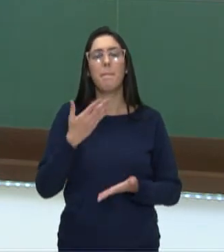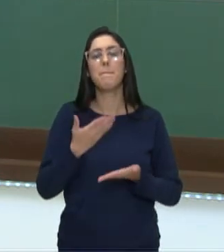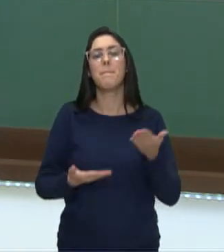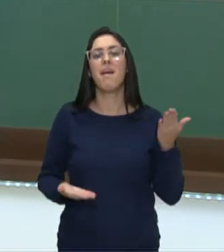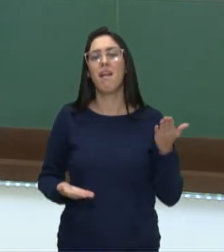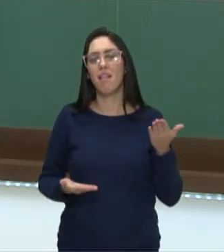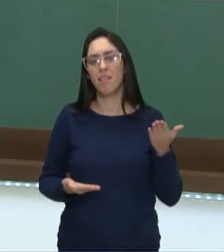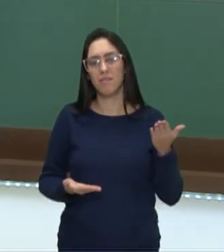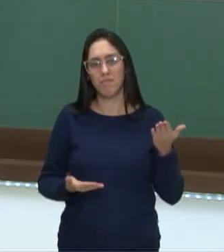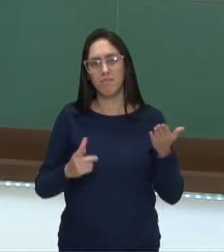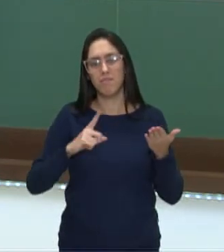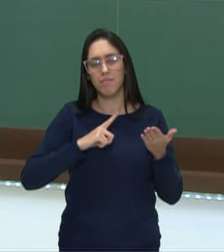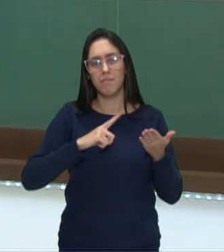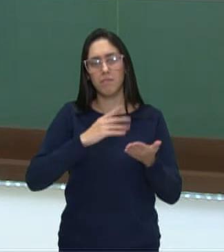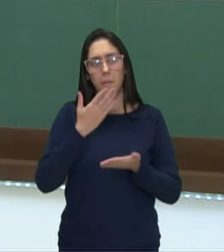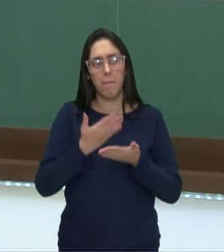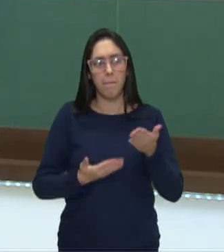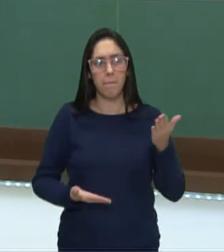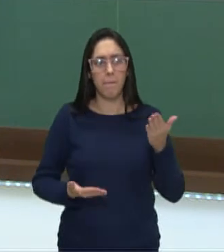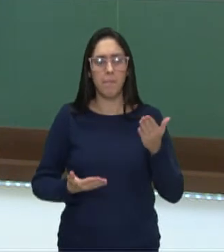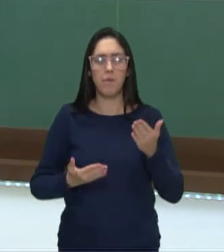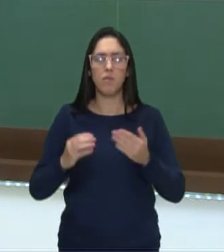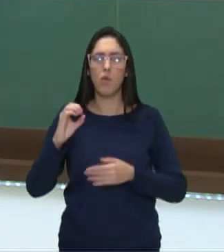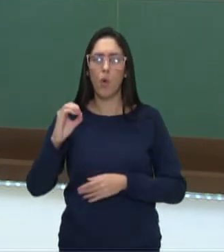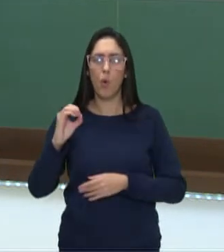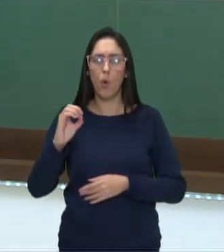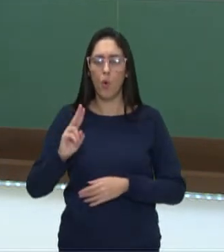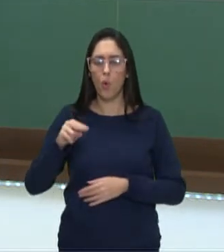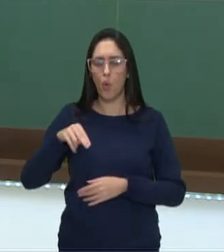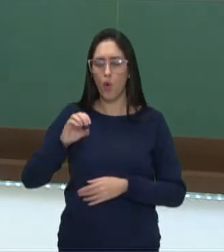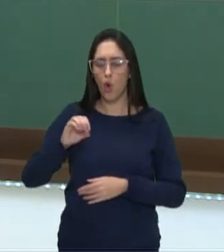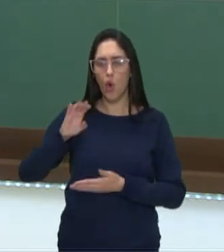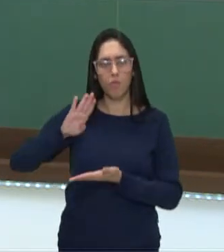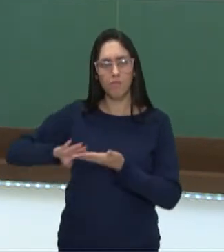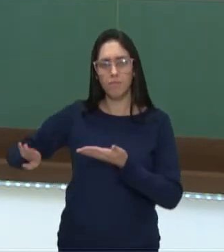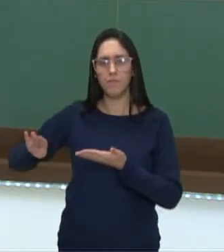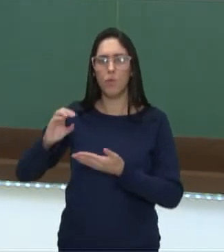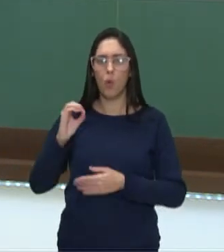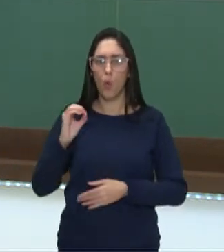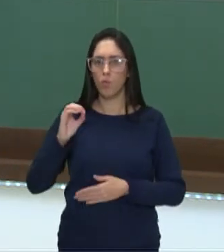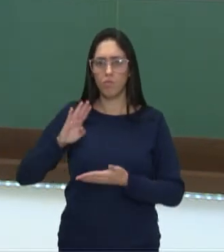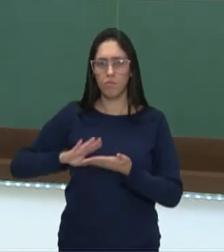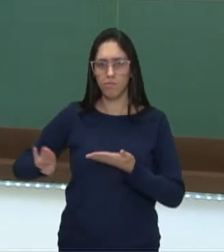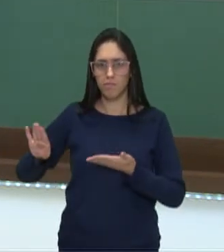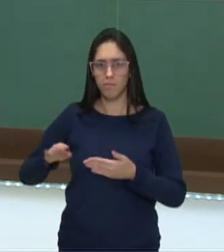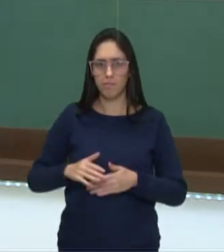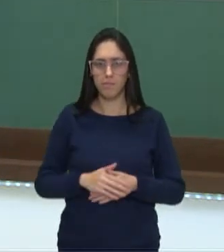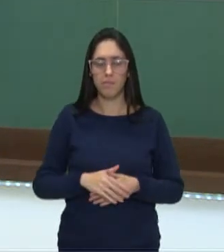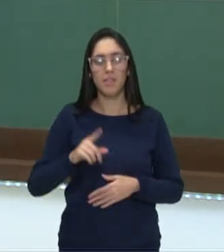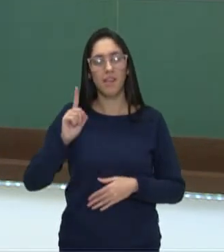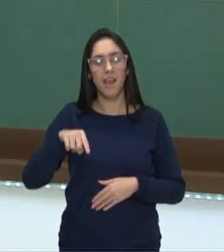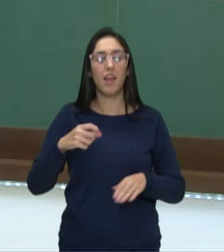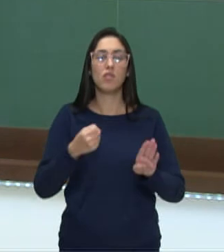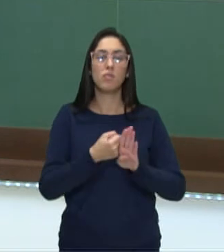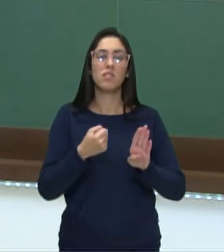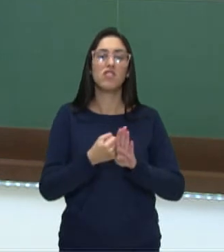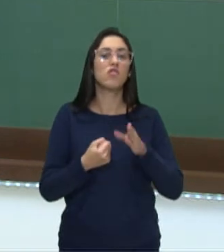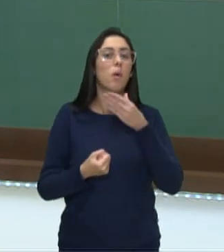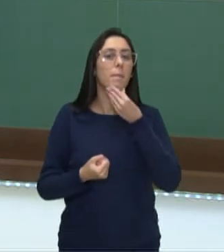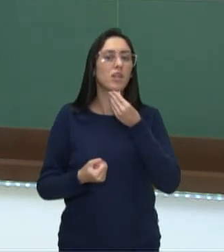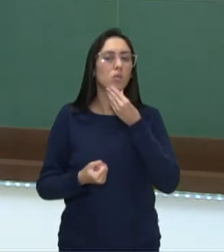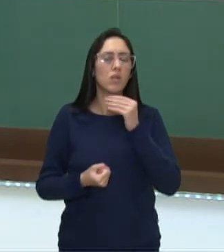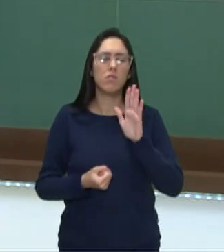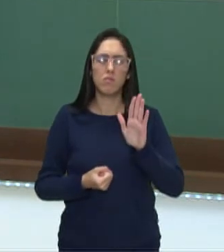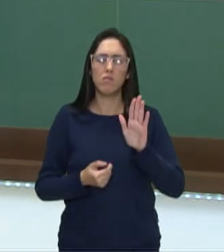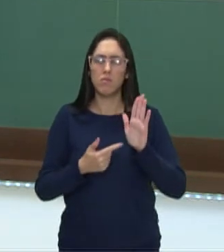essa letra, esse O. Tá? Por quê? Porque ele está diante de substantivo masculino aqui. A gente vai ver